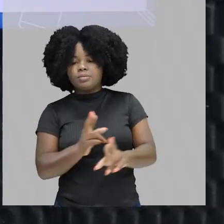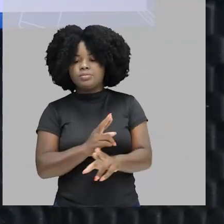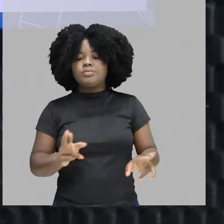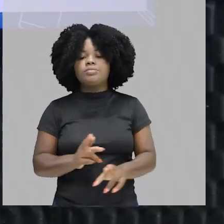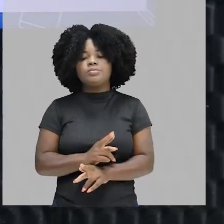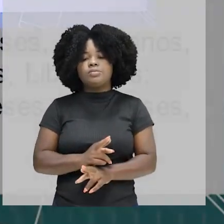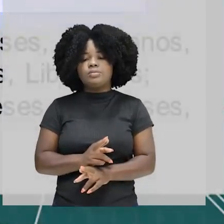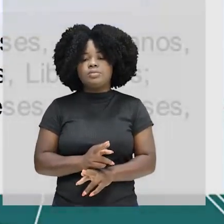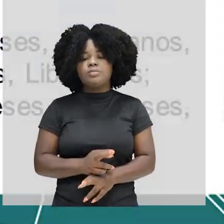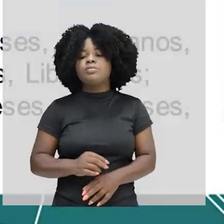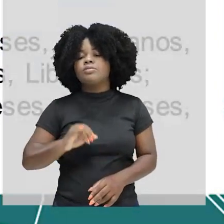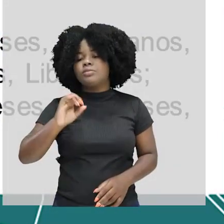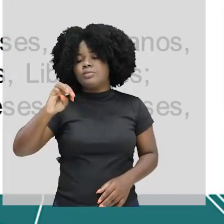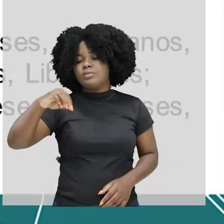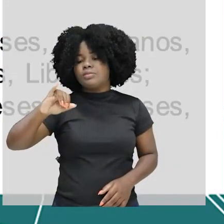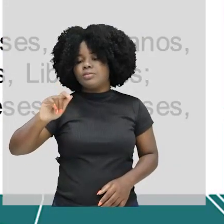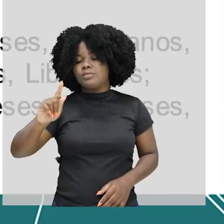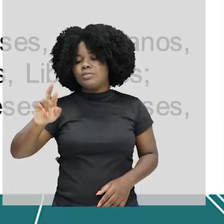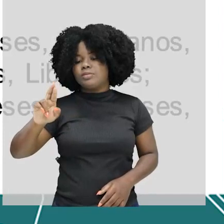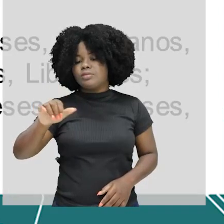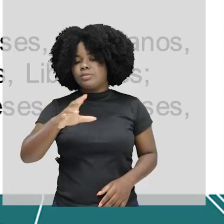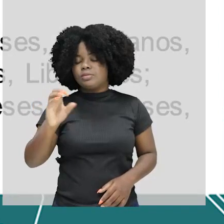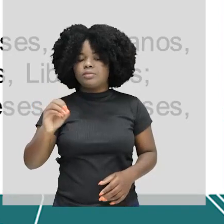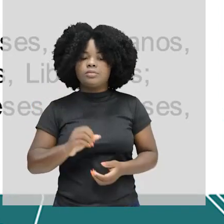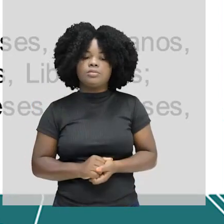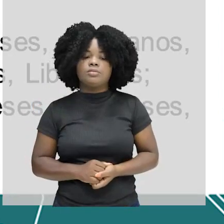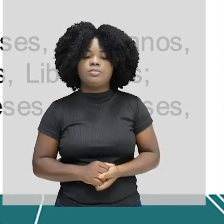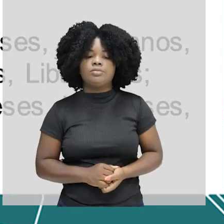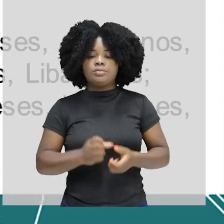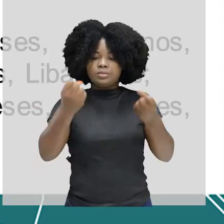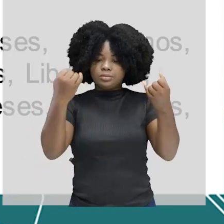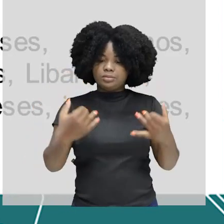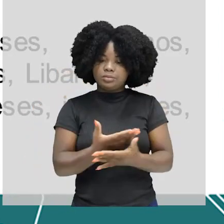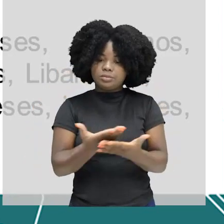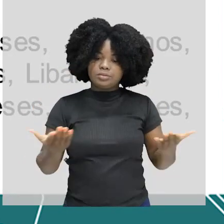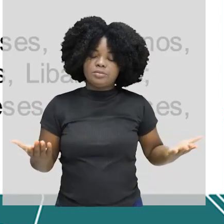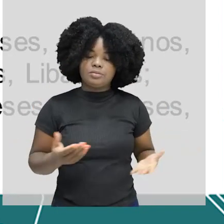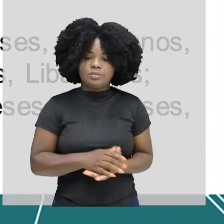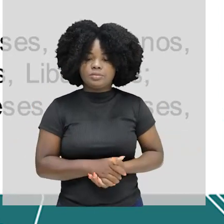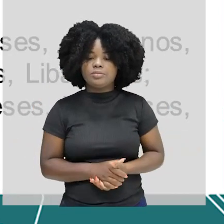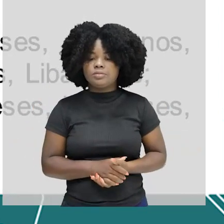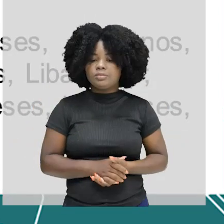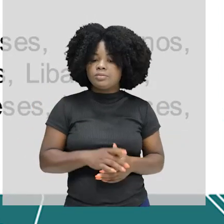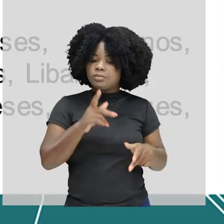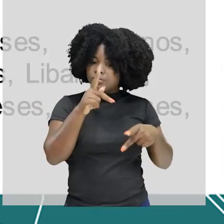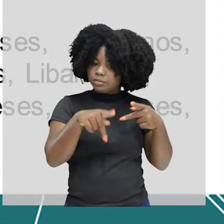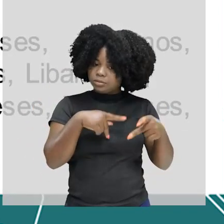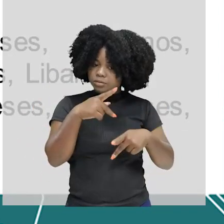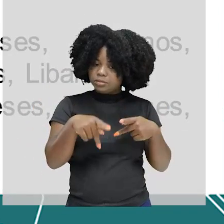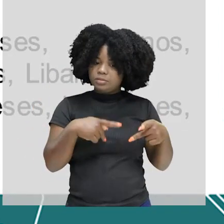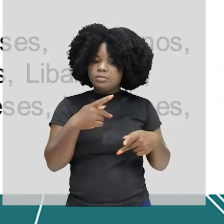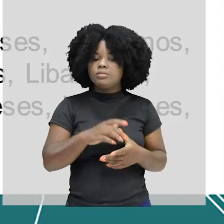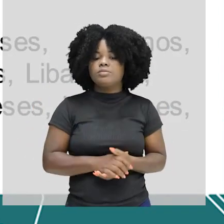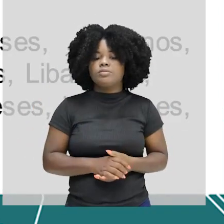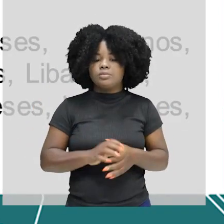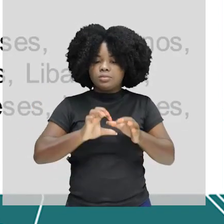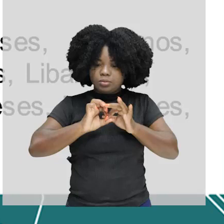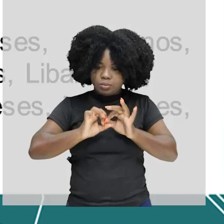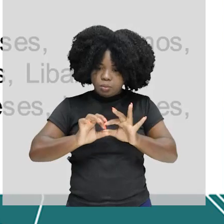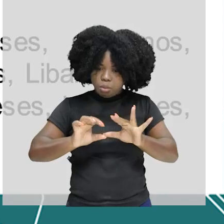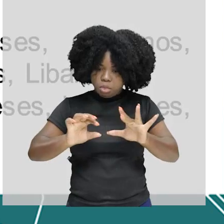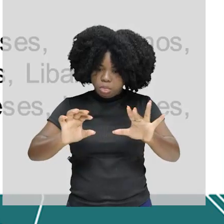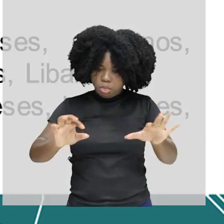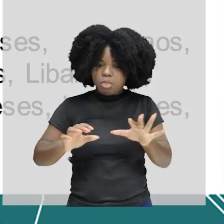migratórias. Como eu te disse, só para a gente frisar, né? Essas populações elas vão aí se distribuir, né, pelo